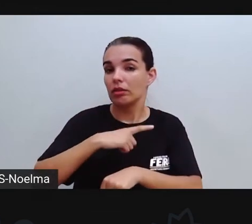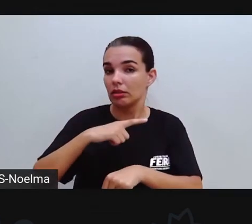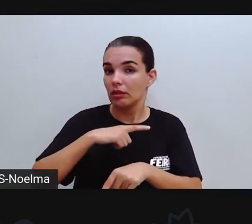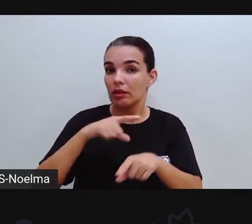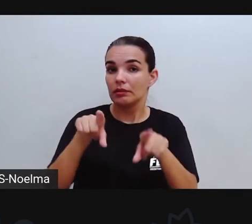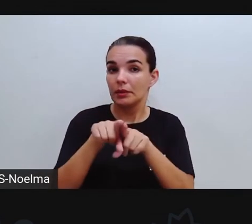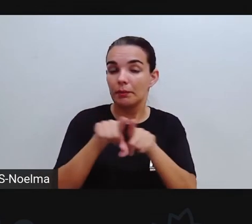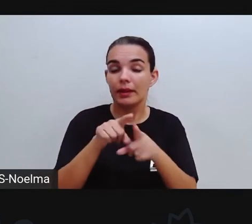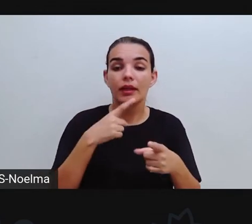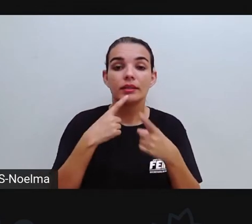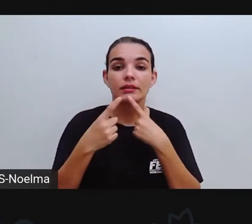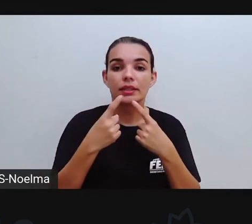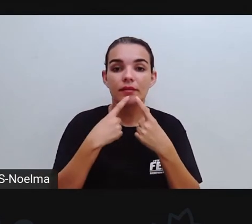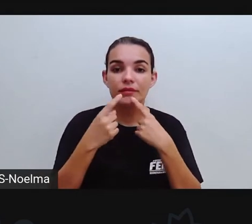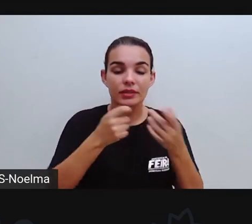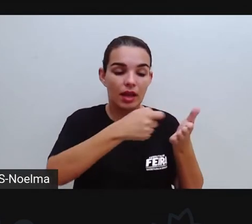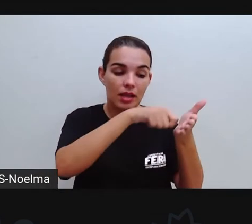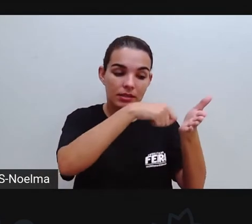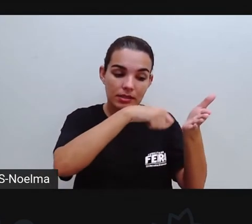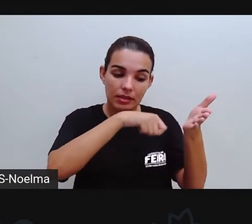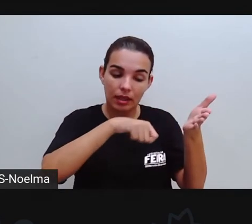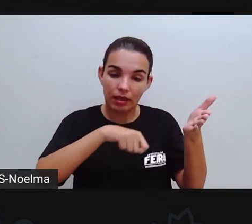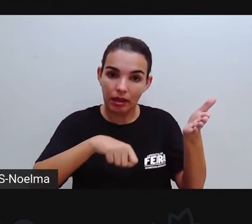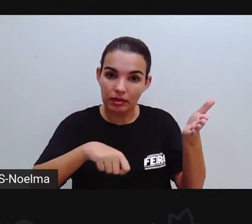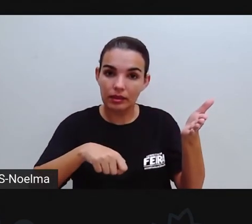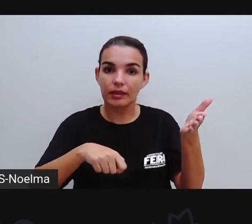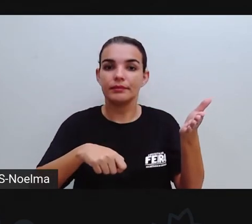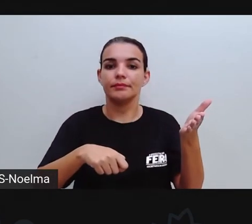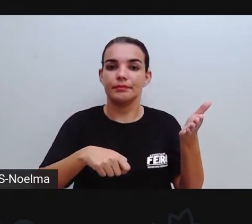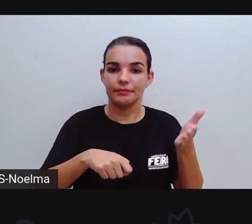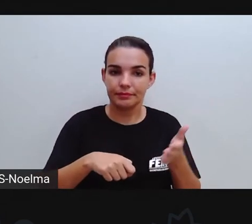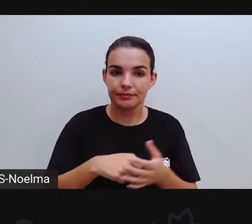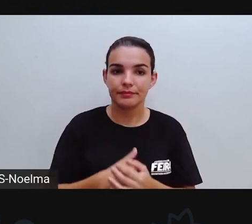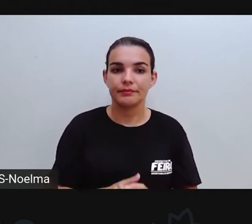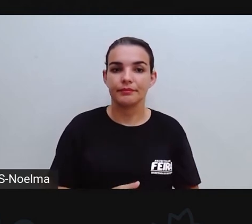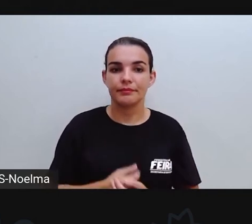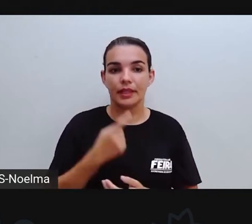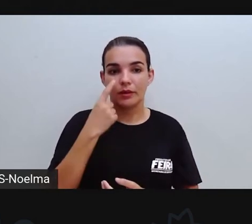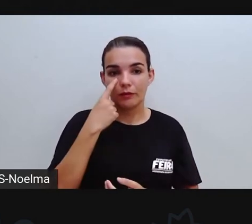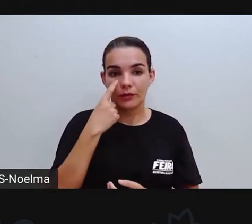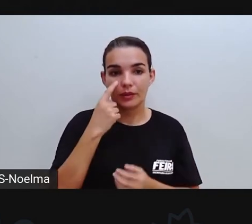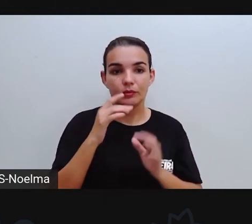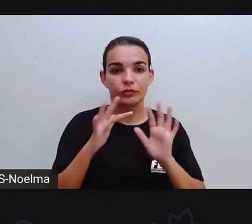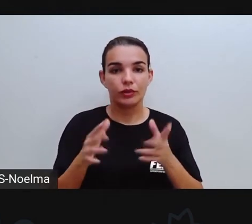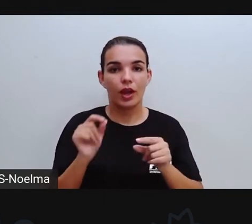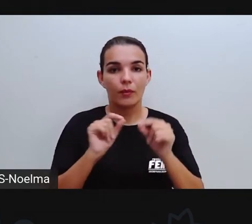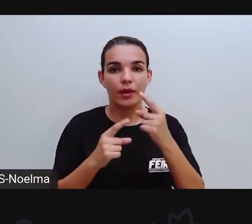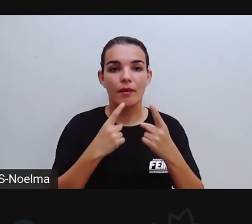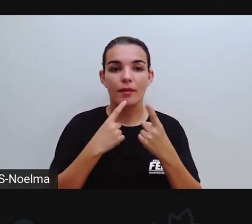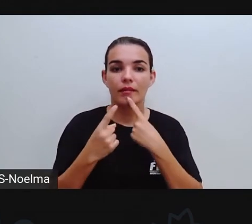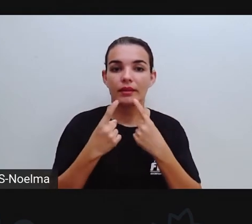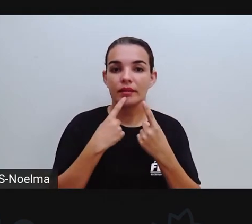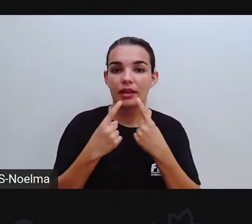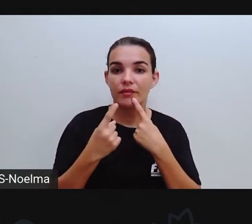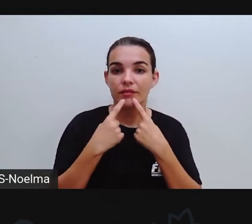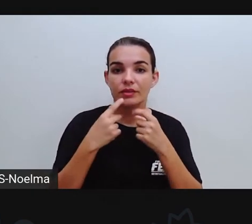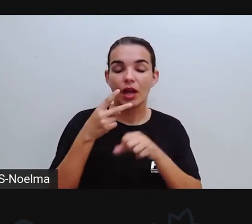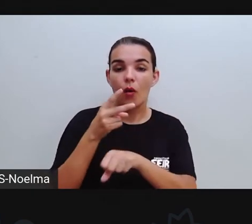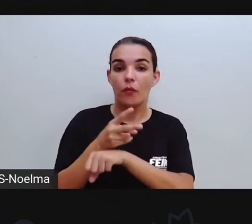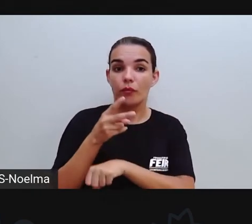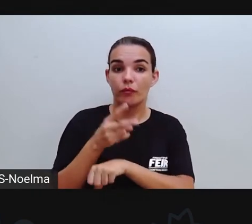também entrevistas escritas, tá? Então, a gente viu ali uma entrevista, né, no